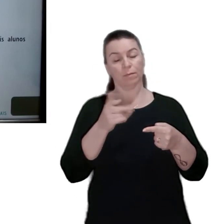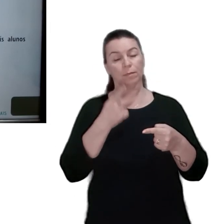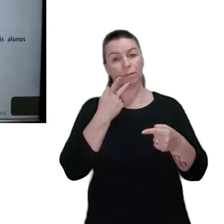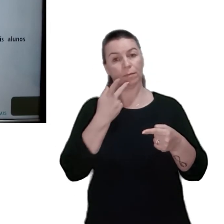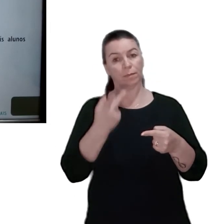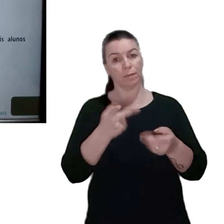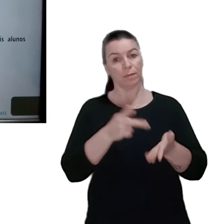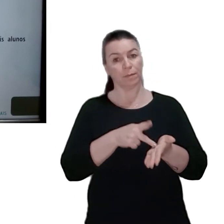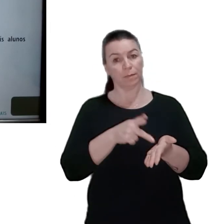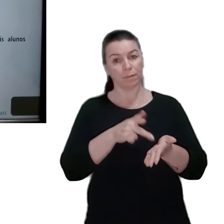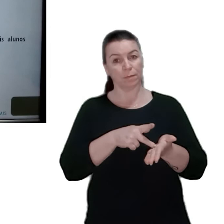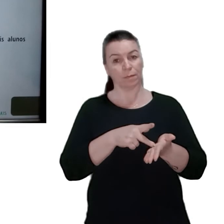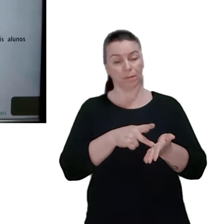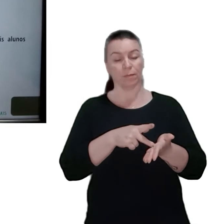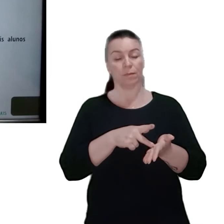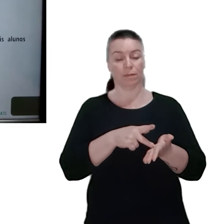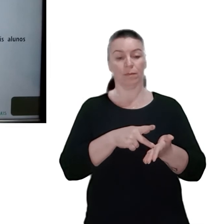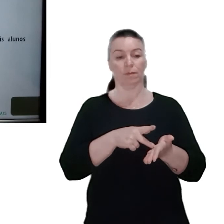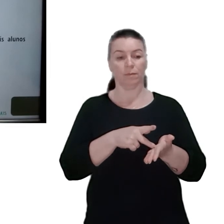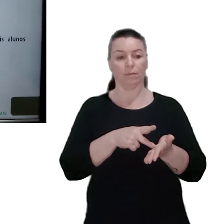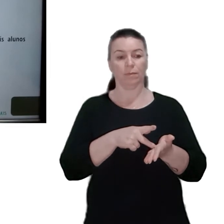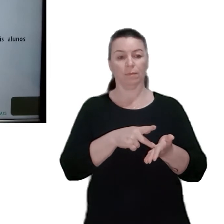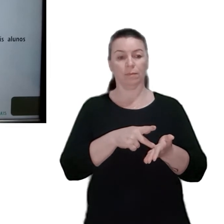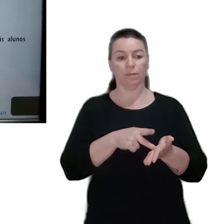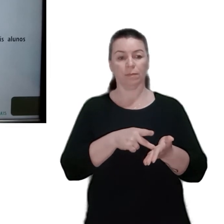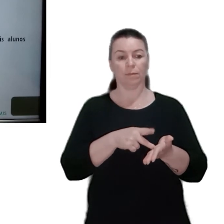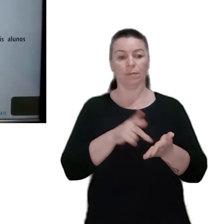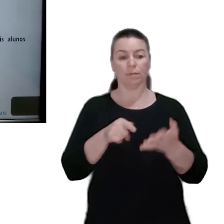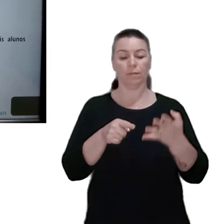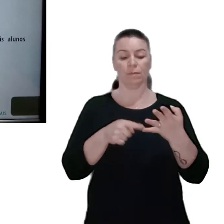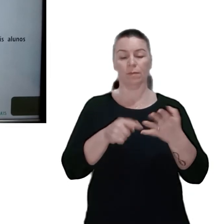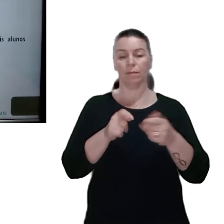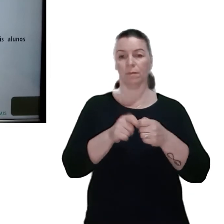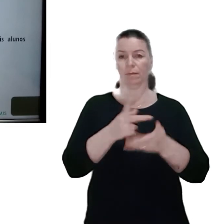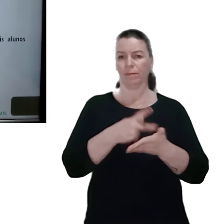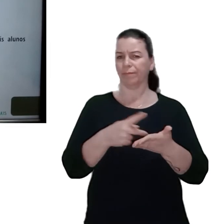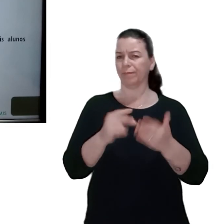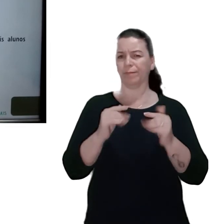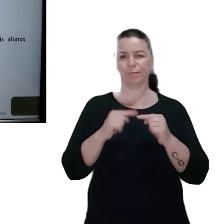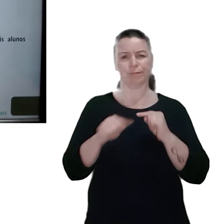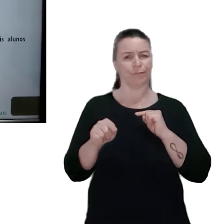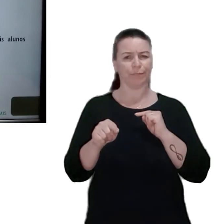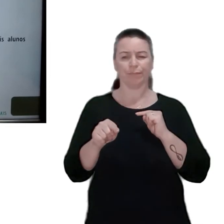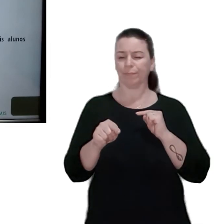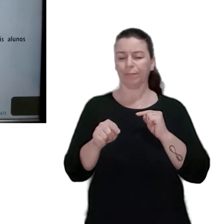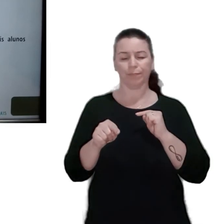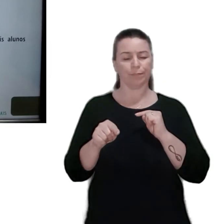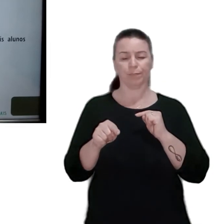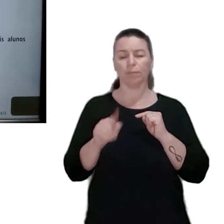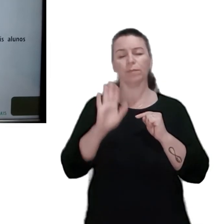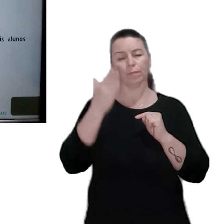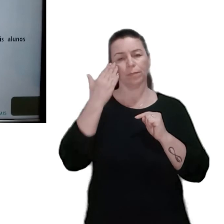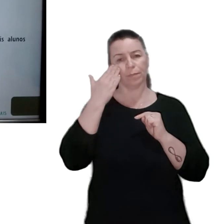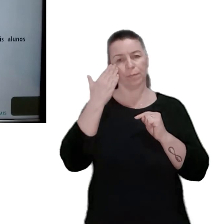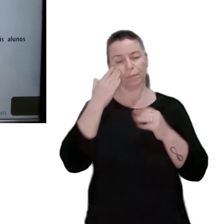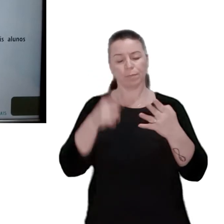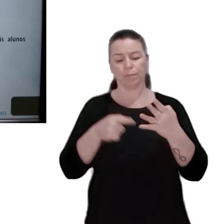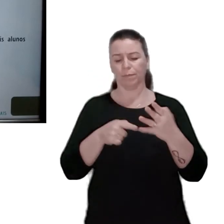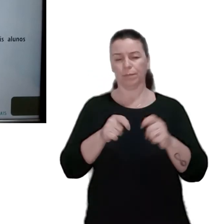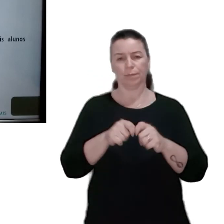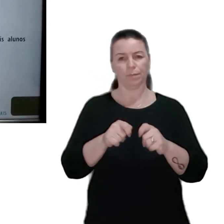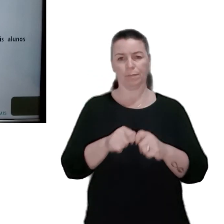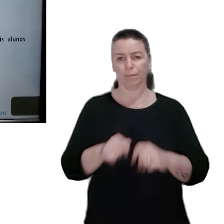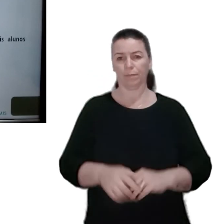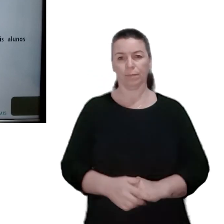verdade, tanto na segunda quanto na terceira. E foi Daniela quem fez a caricatura. Pelo contrário, nós concluímos que Daniela não